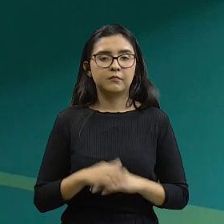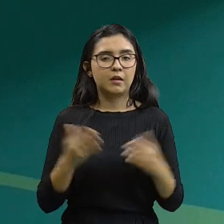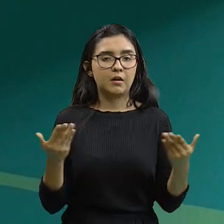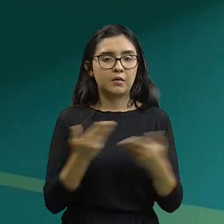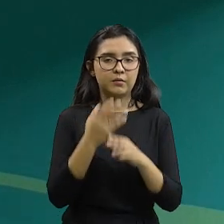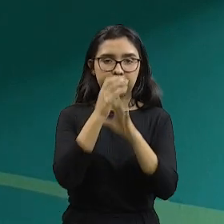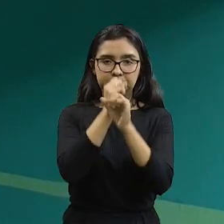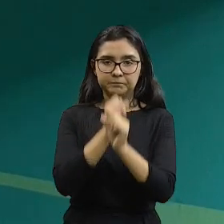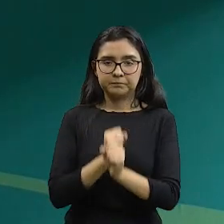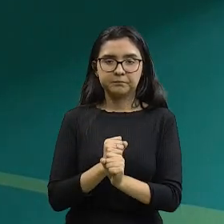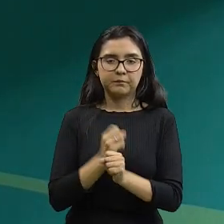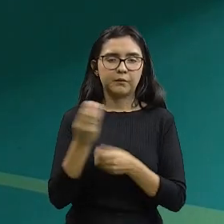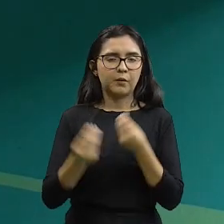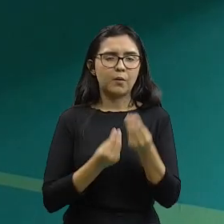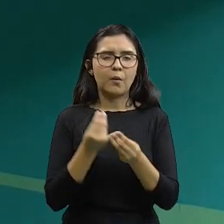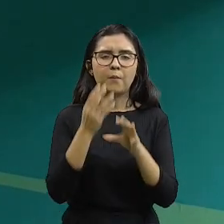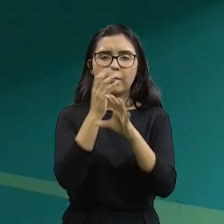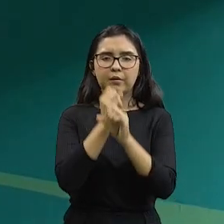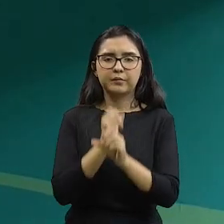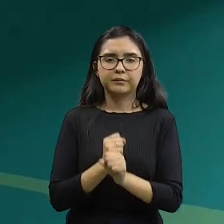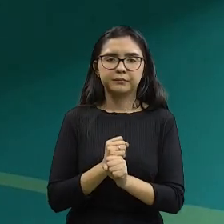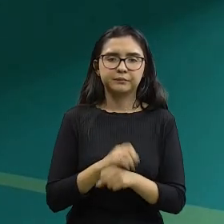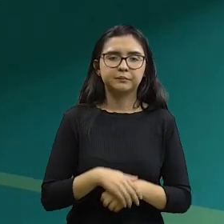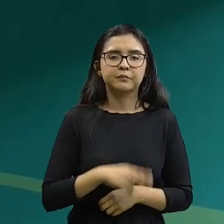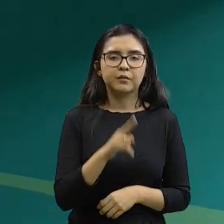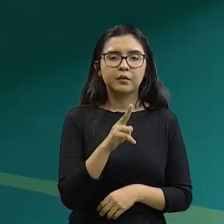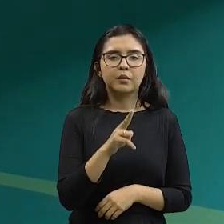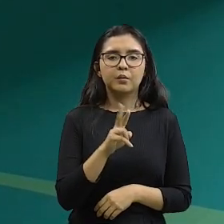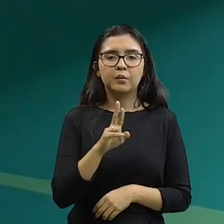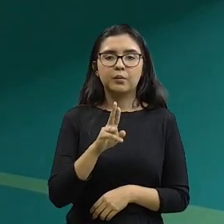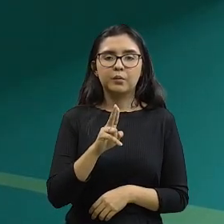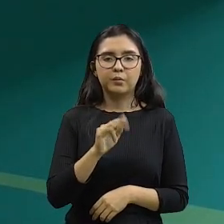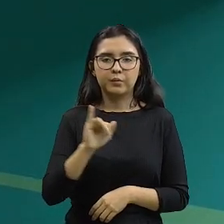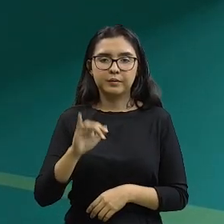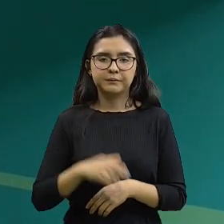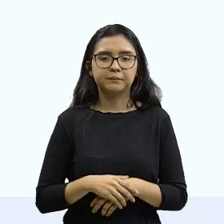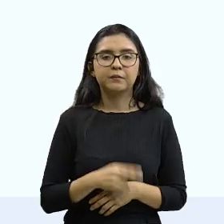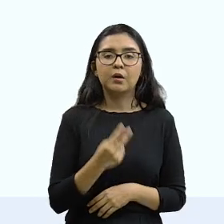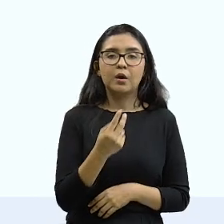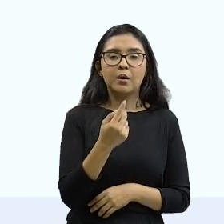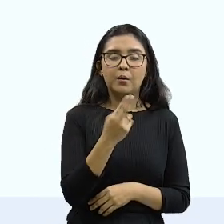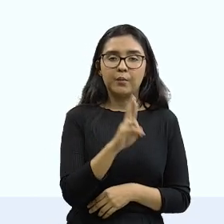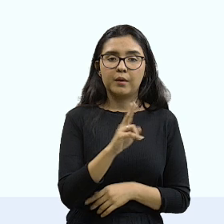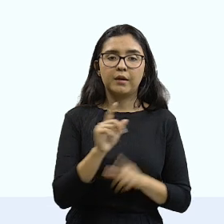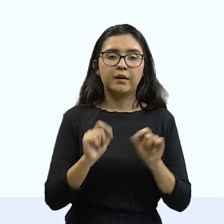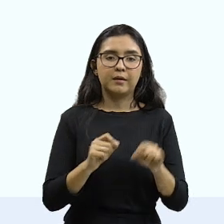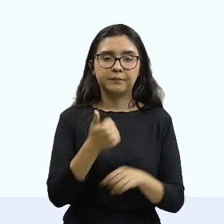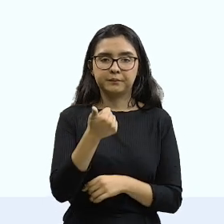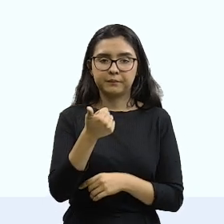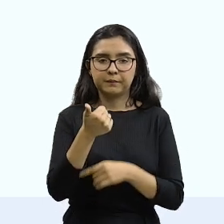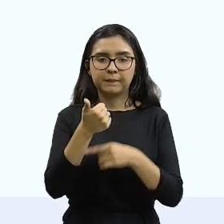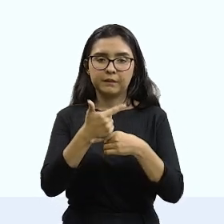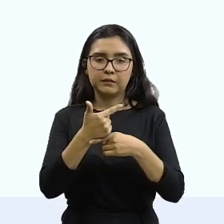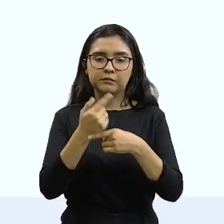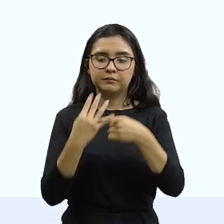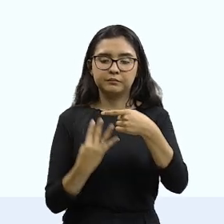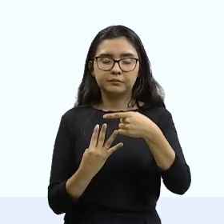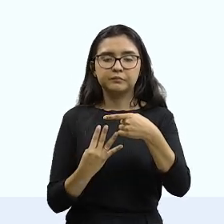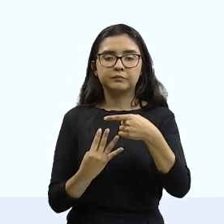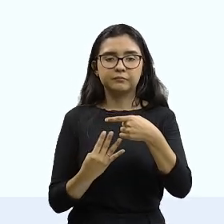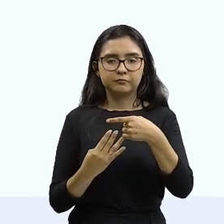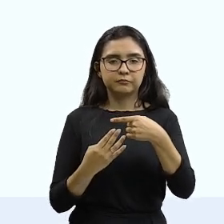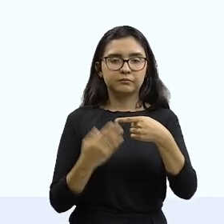ó. Como é que calcula? Rui. Quanto vale o U? 12. Quanto vale o I? 4. Tá